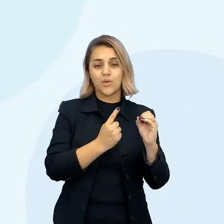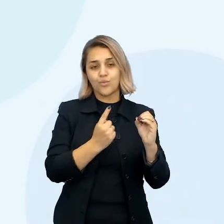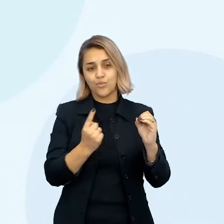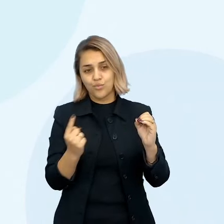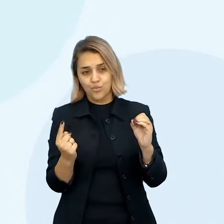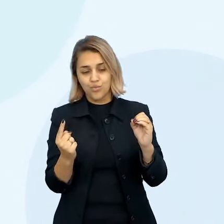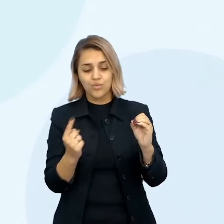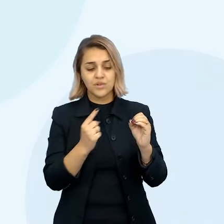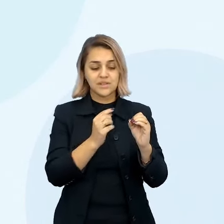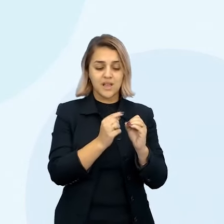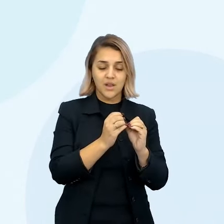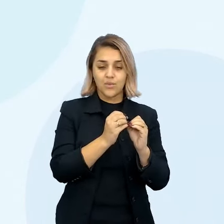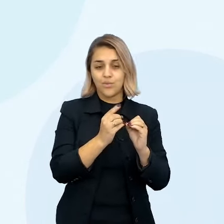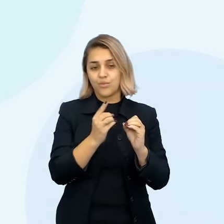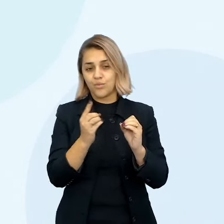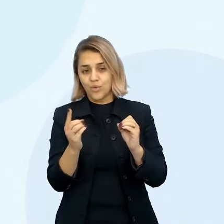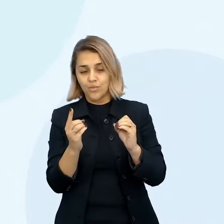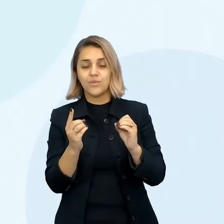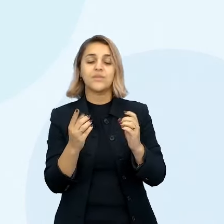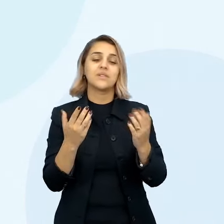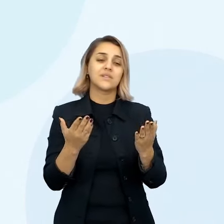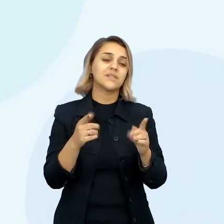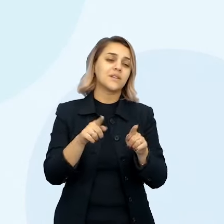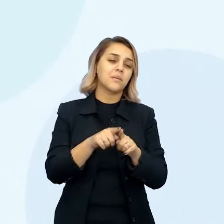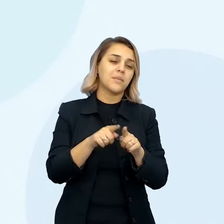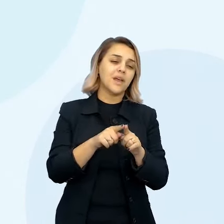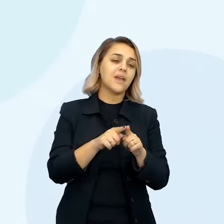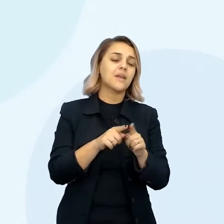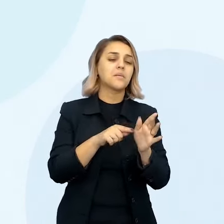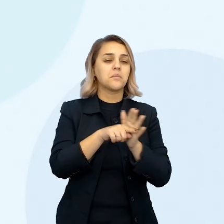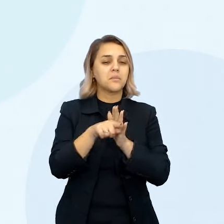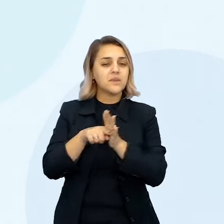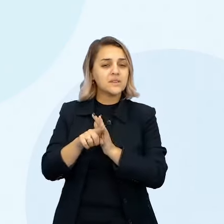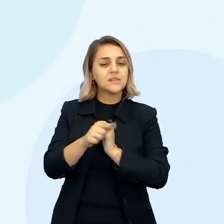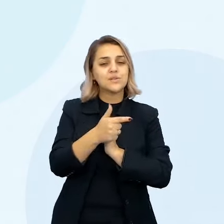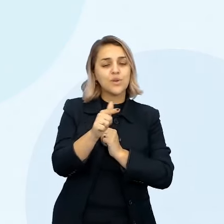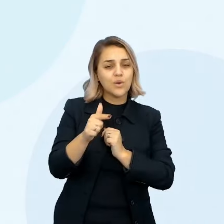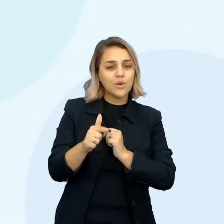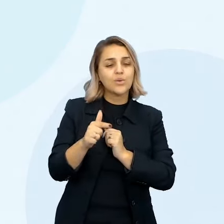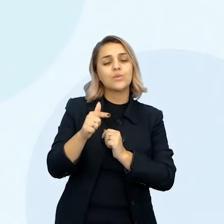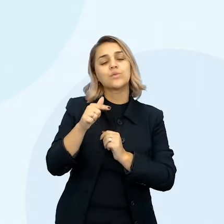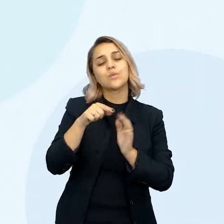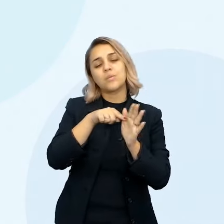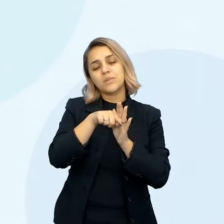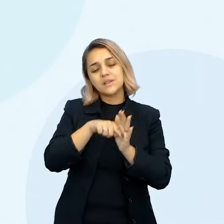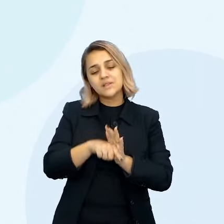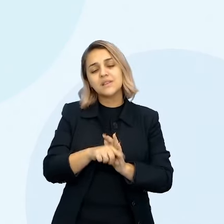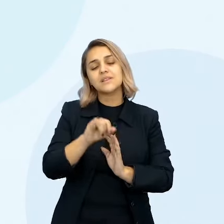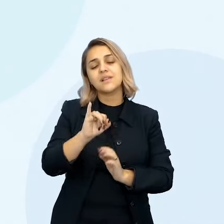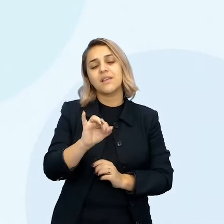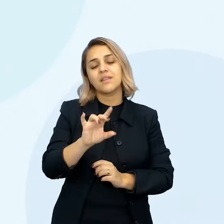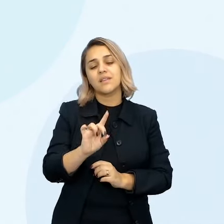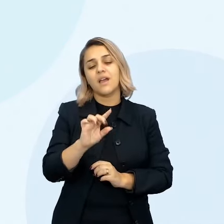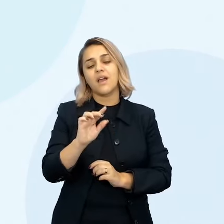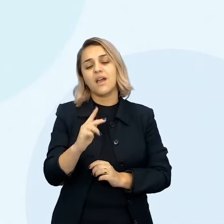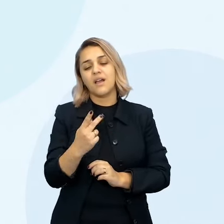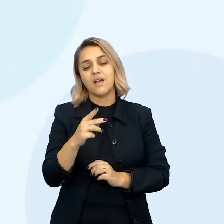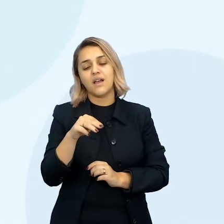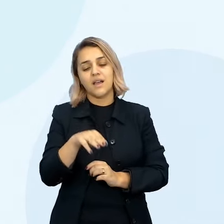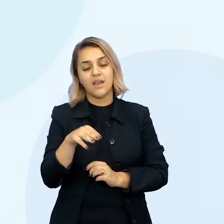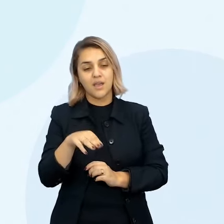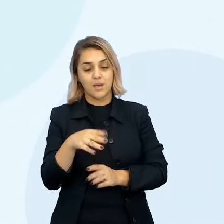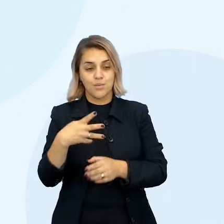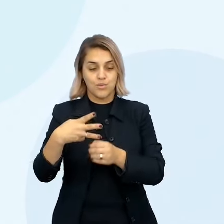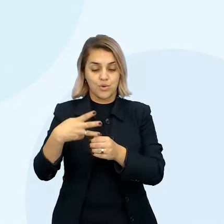gente tem uns outros índices que eu falei para vocês, como o Índice de Desenvolvimento Humano Municipal, o IDHM, e o